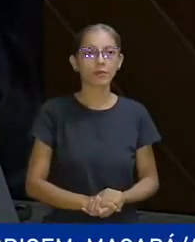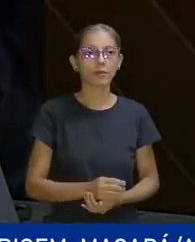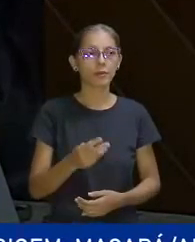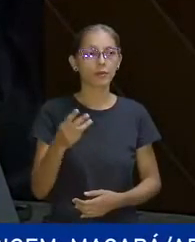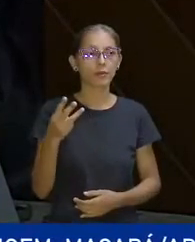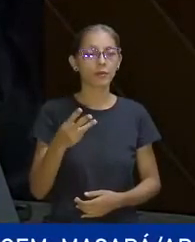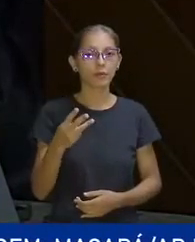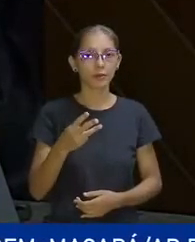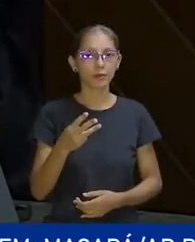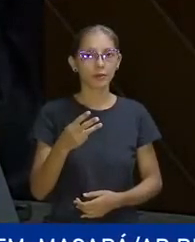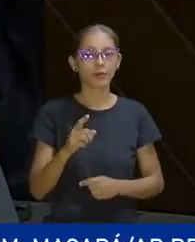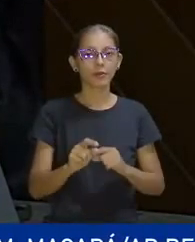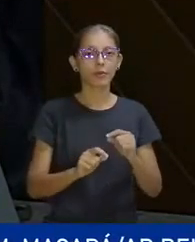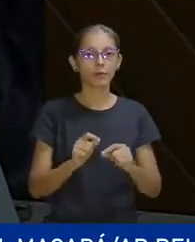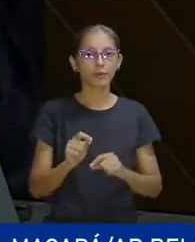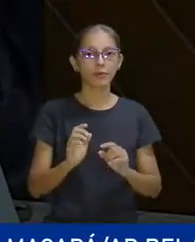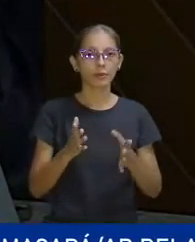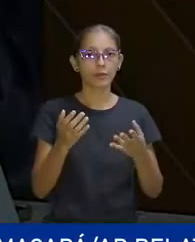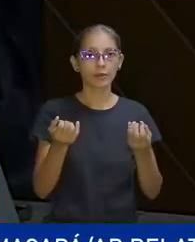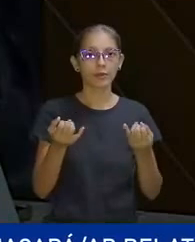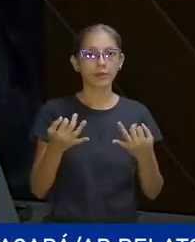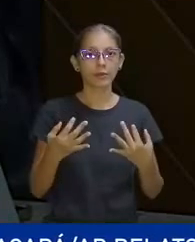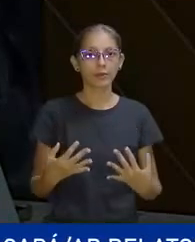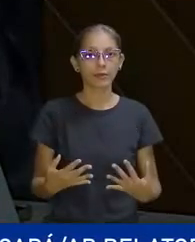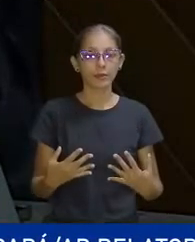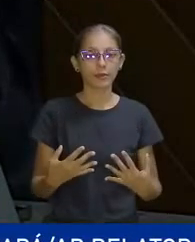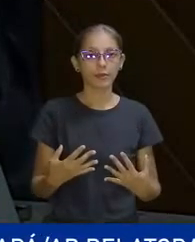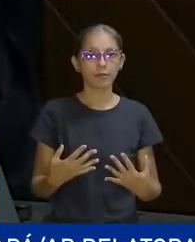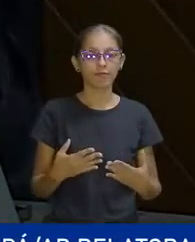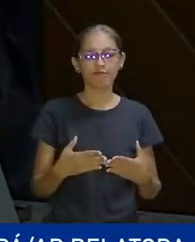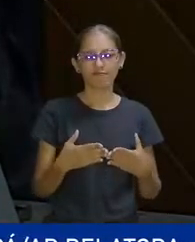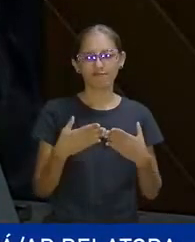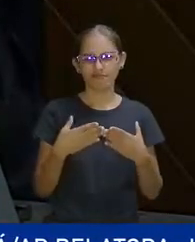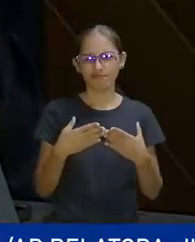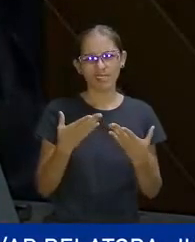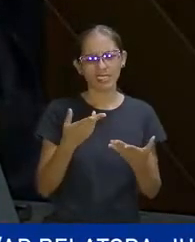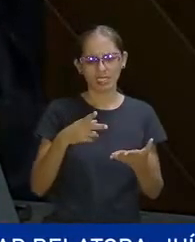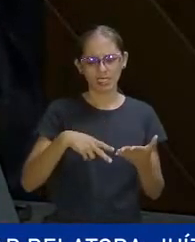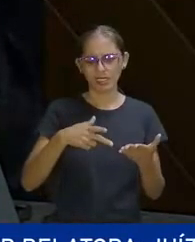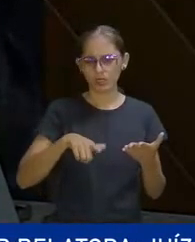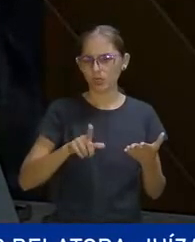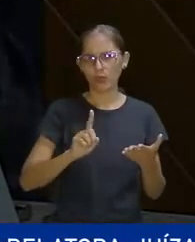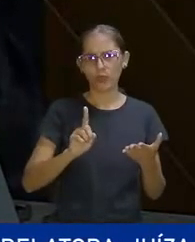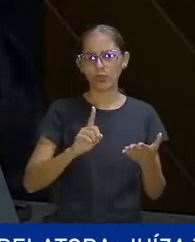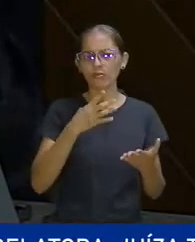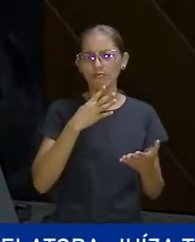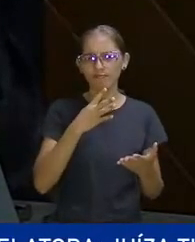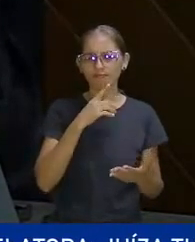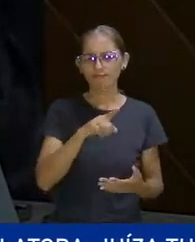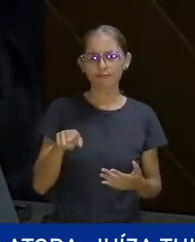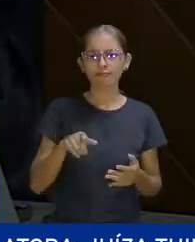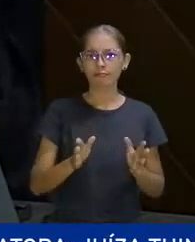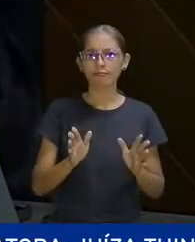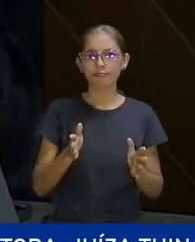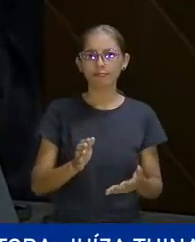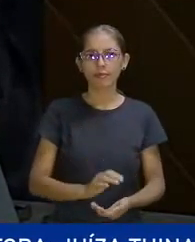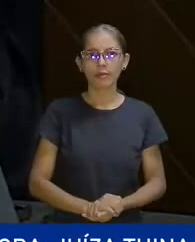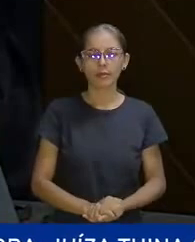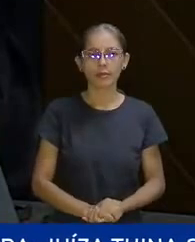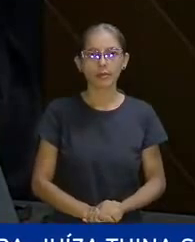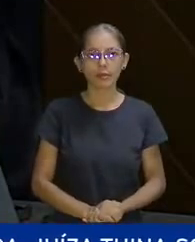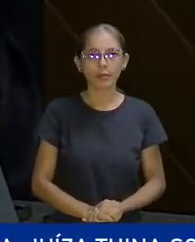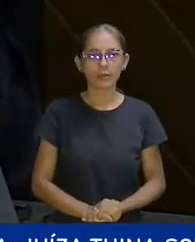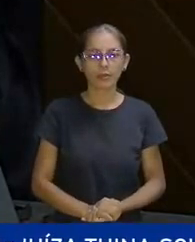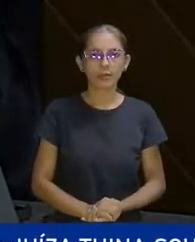inciso 3º, então, do citado dispositivo. Peço dispensa para lê-los, também de conhecimento dessa Corte de todos, porque